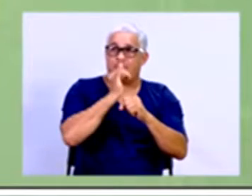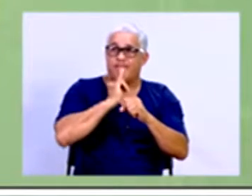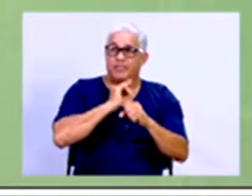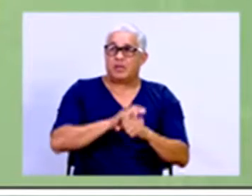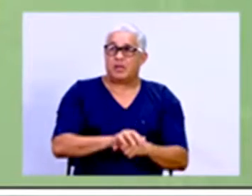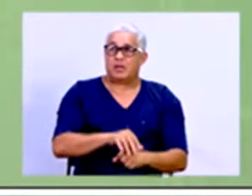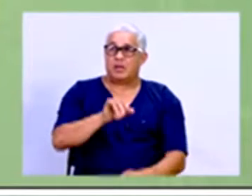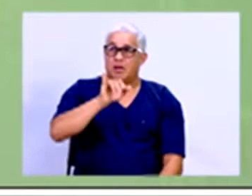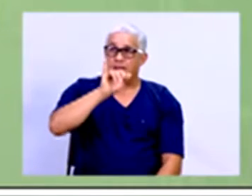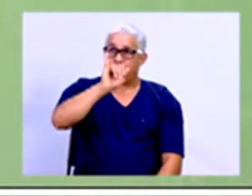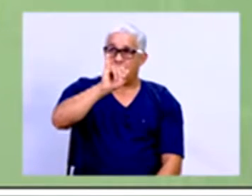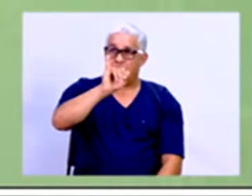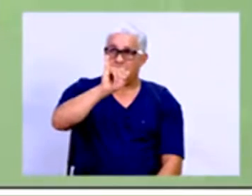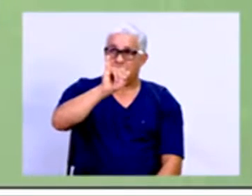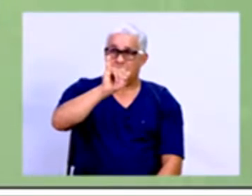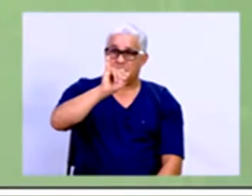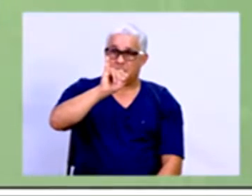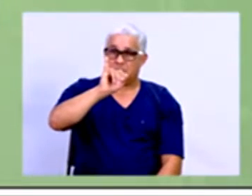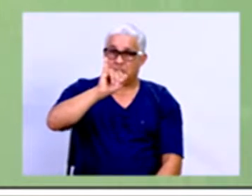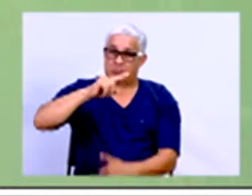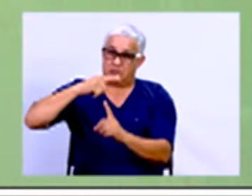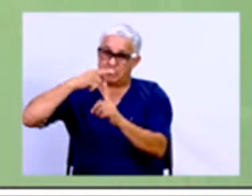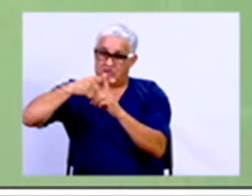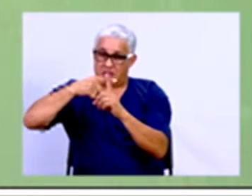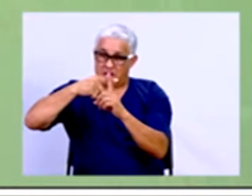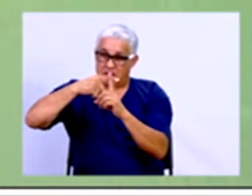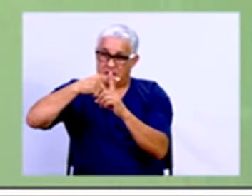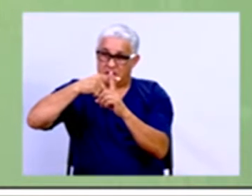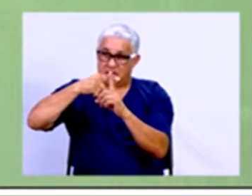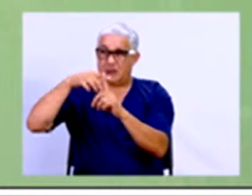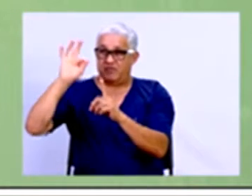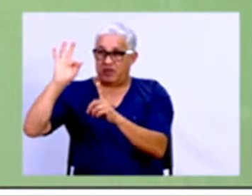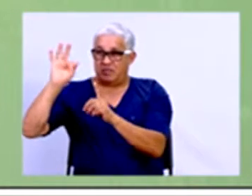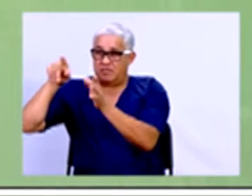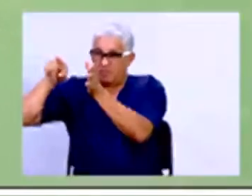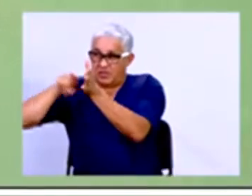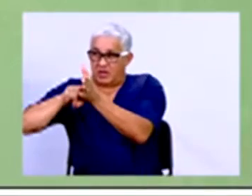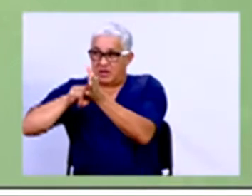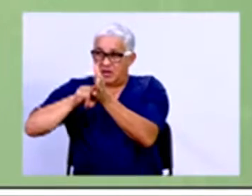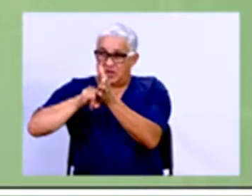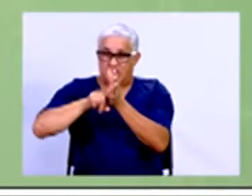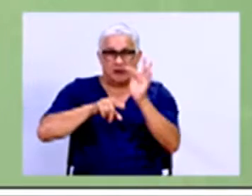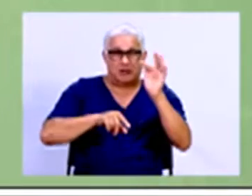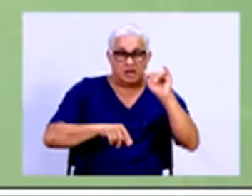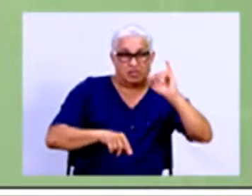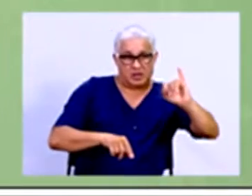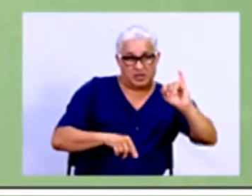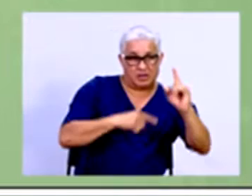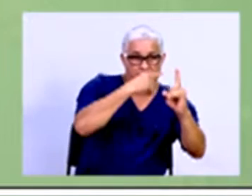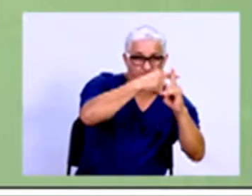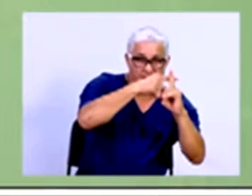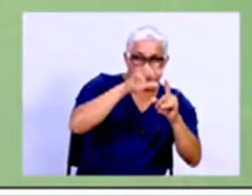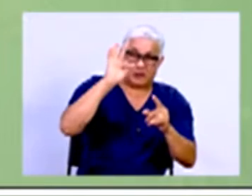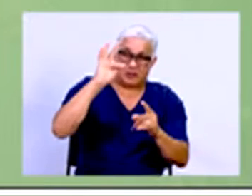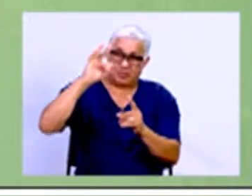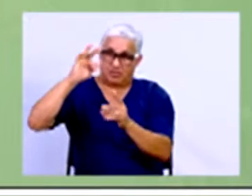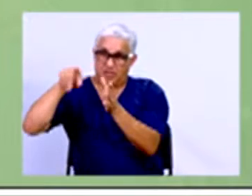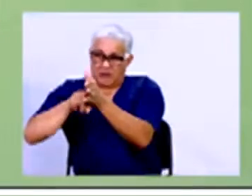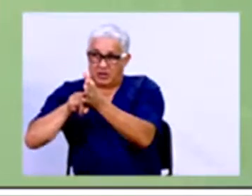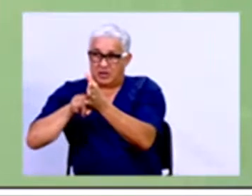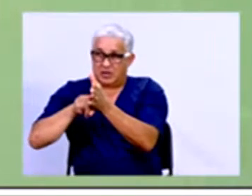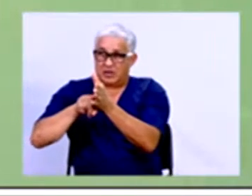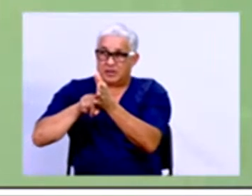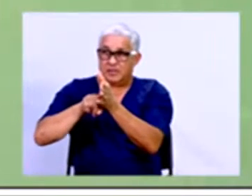contar para mais e o f vai contar para menos. Né? Então, nós temos aqui i mais mais, f menos menos. Quer dizer o quê?